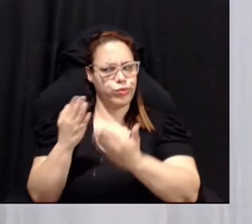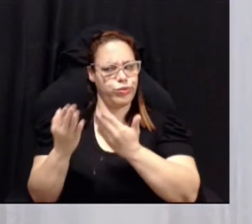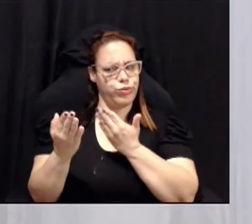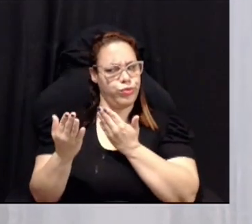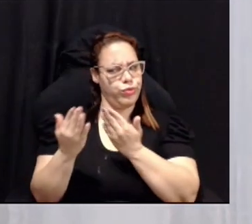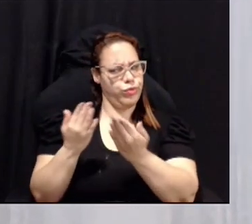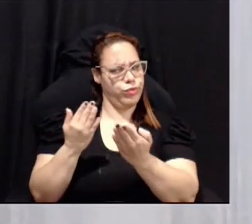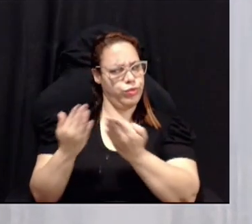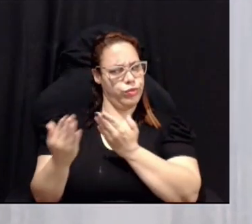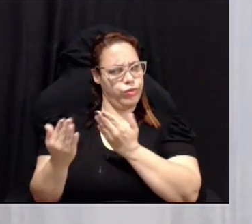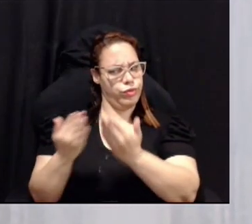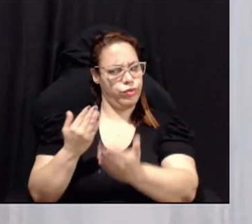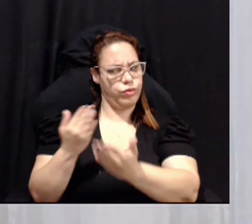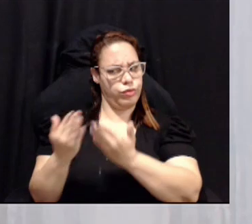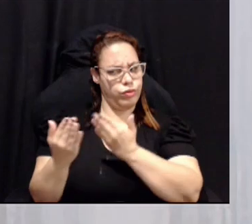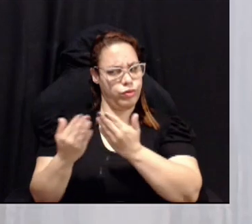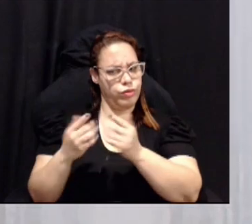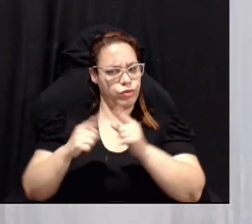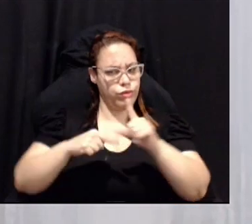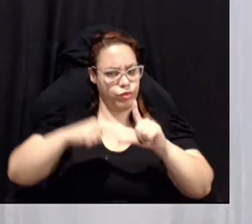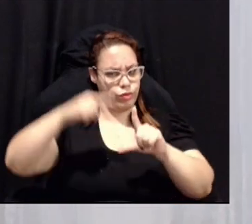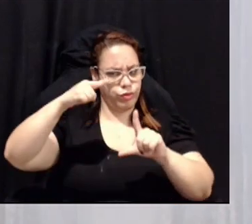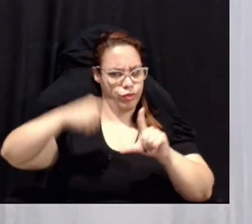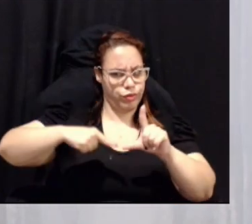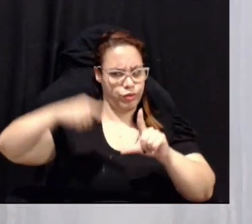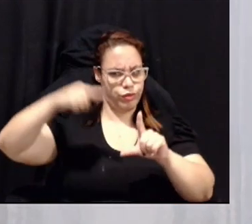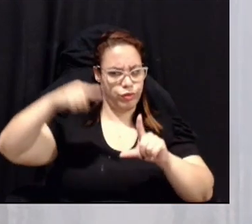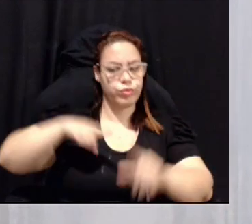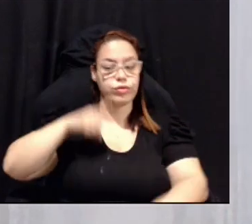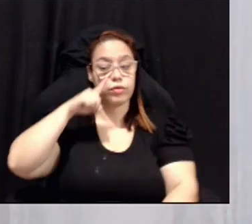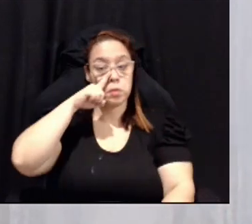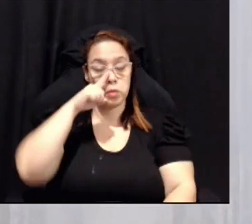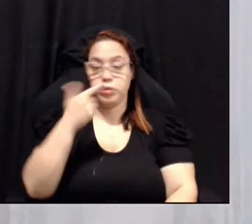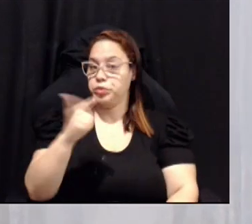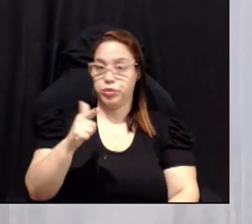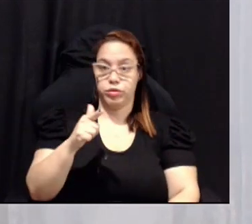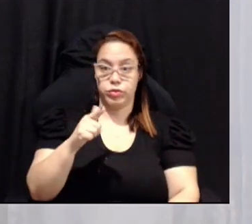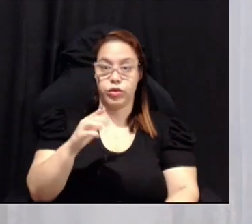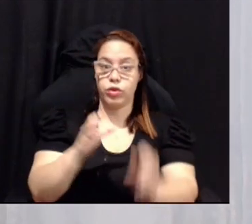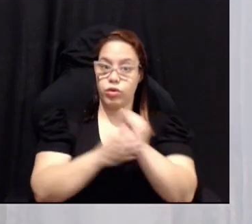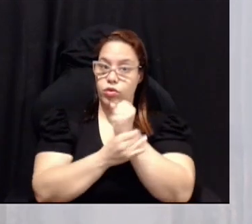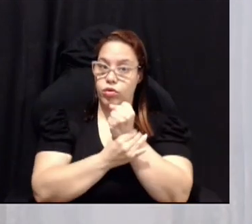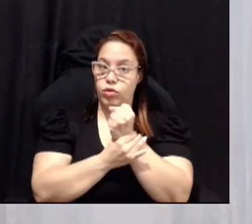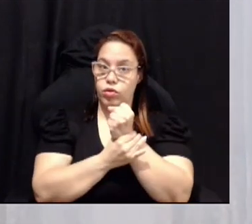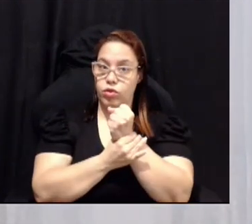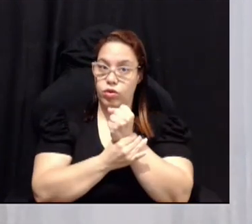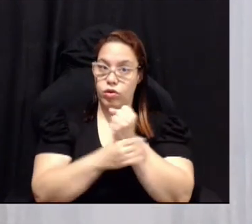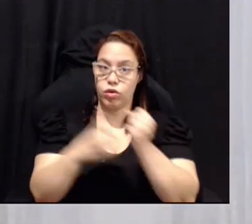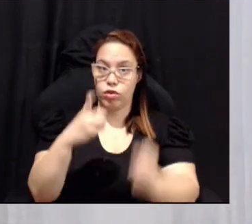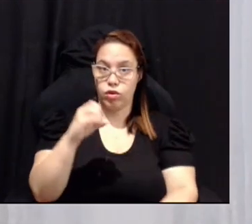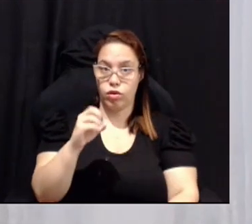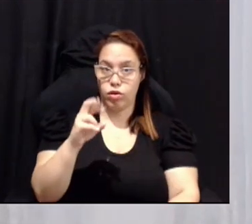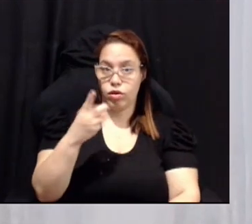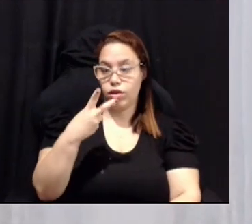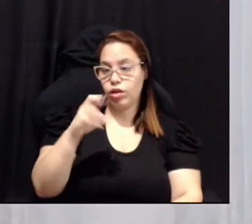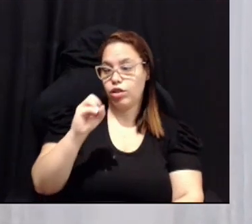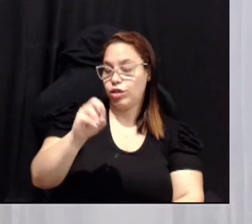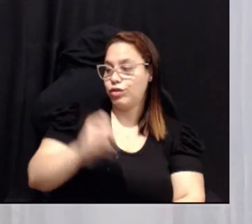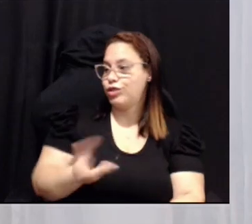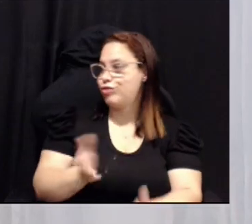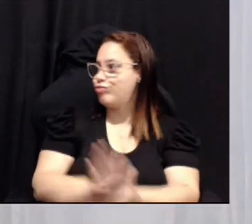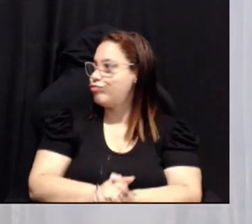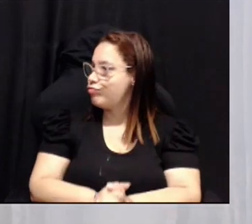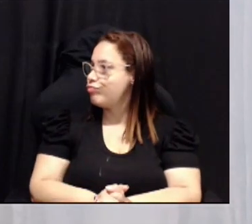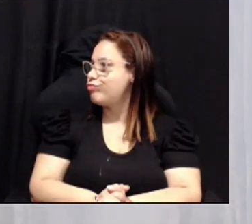no mercado de alto risco. Então, não tem como você ter segurança que você vai colocar 10 e vai tirar 20. A gente pode ver